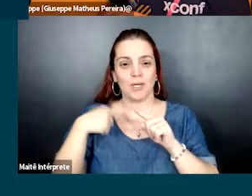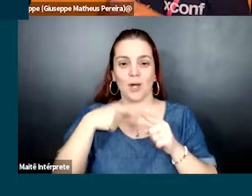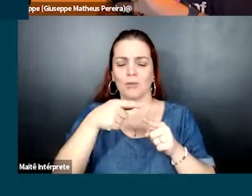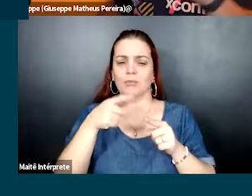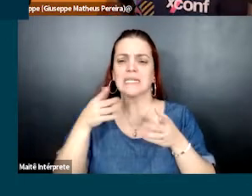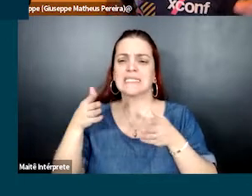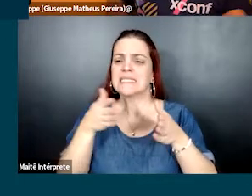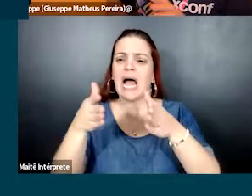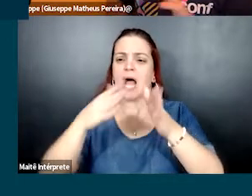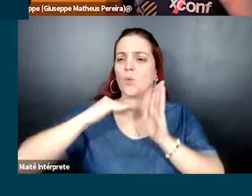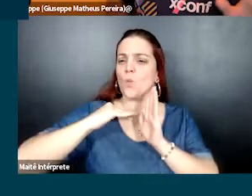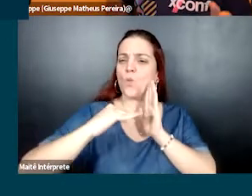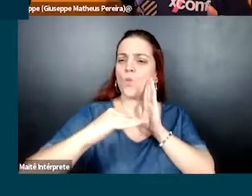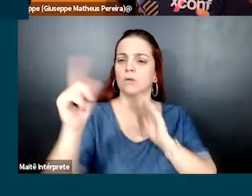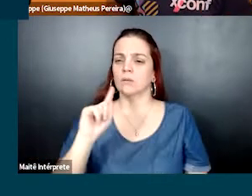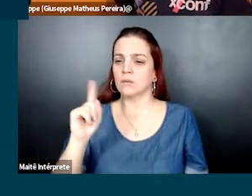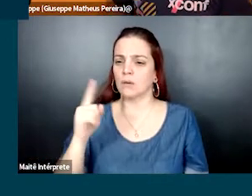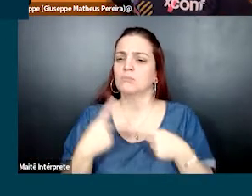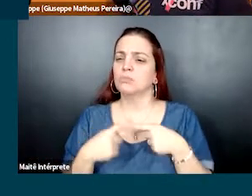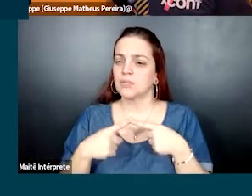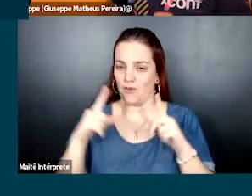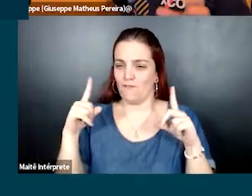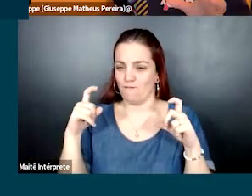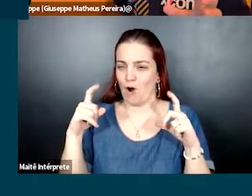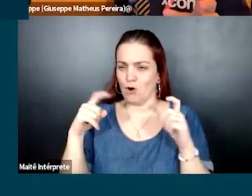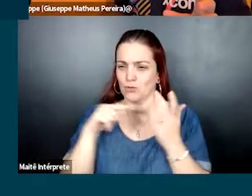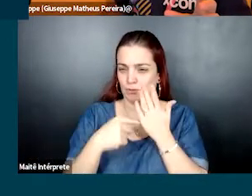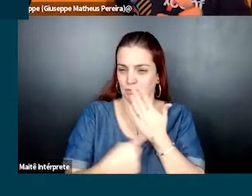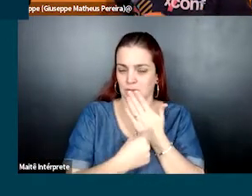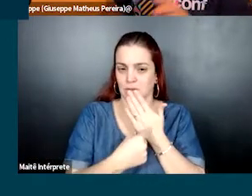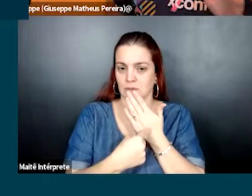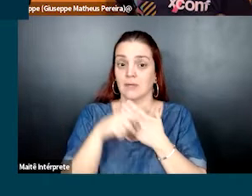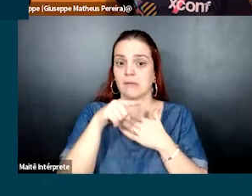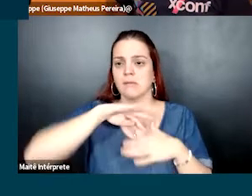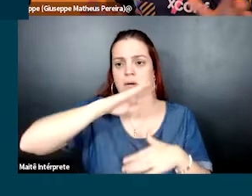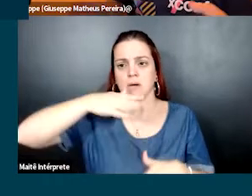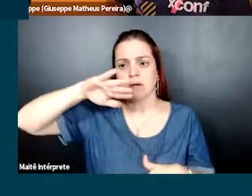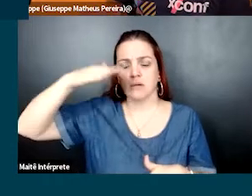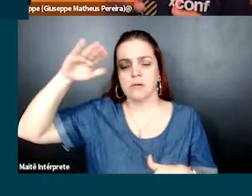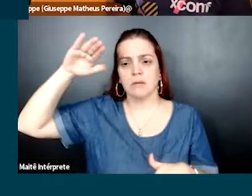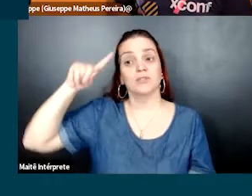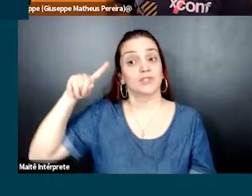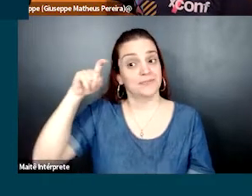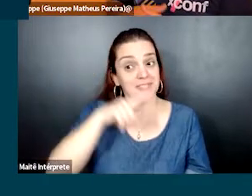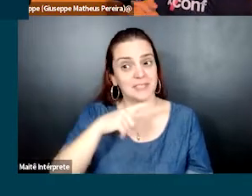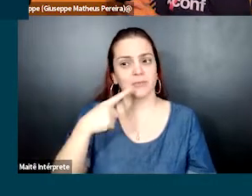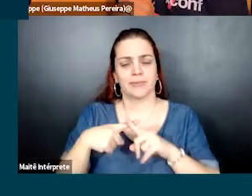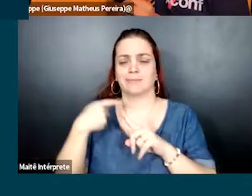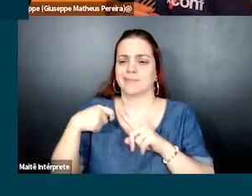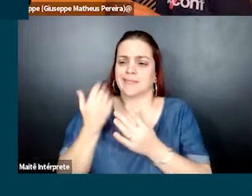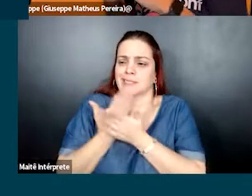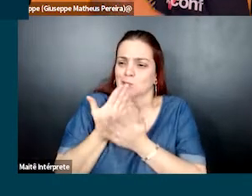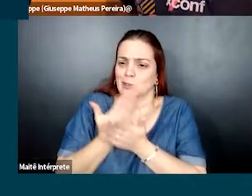bonita aqui, botei uma pessoa escalando o Everest? Porque essa filosofia aqui é difícil, exige estudo,